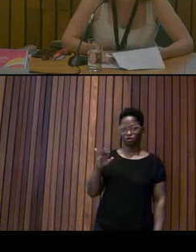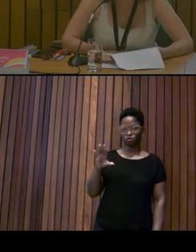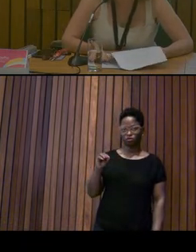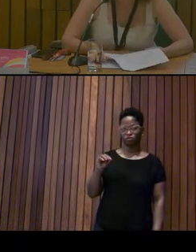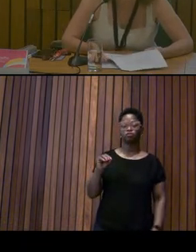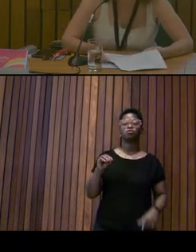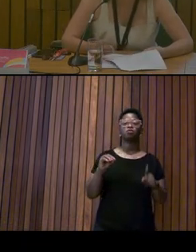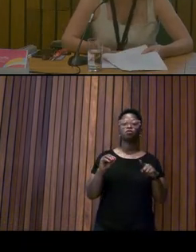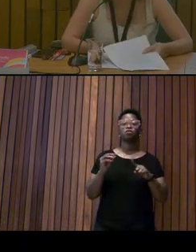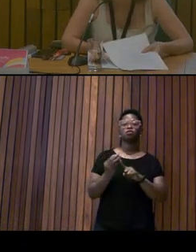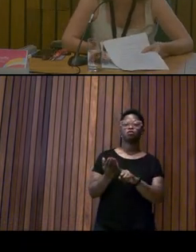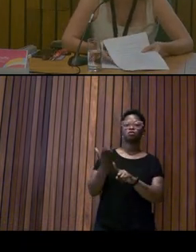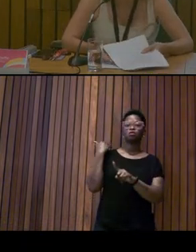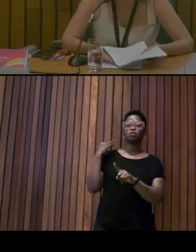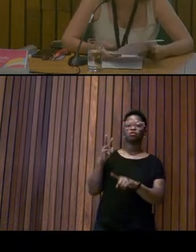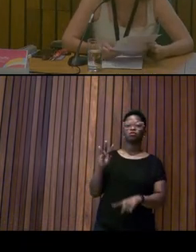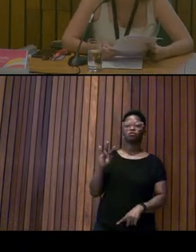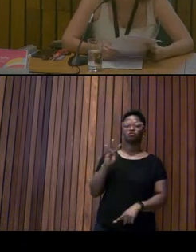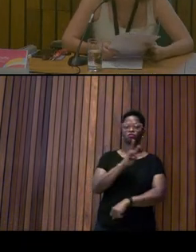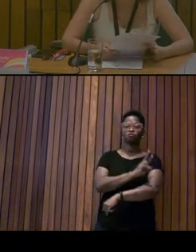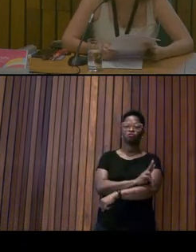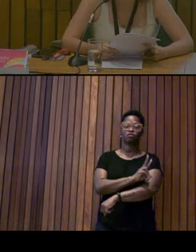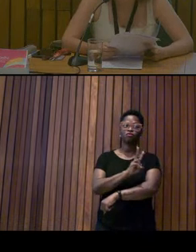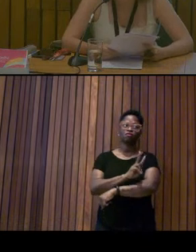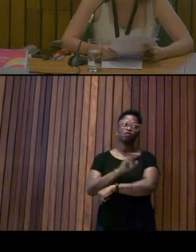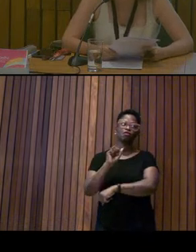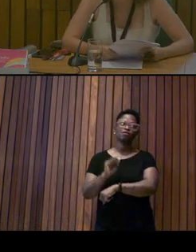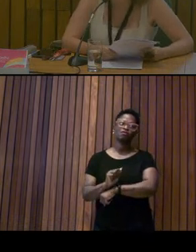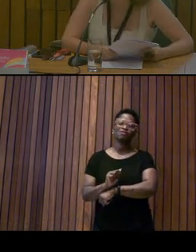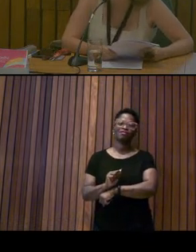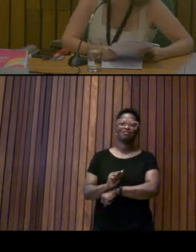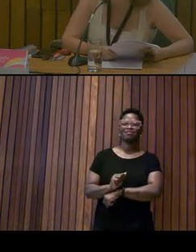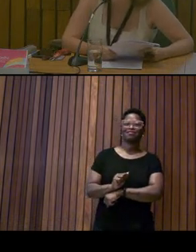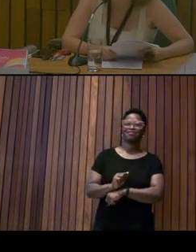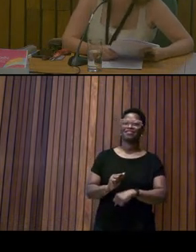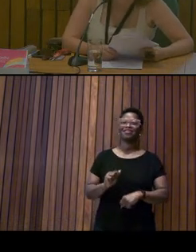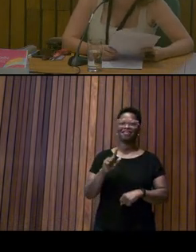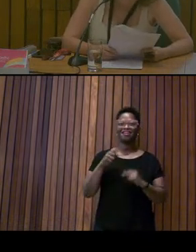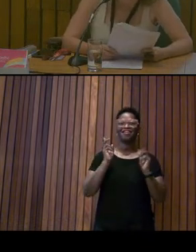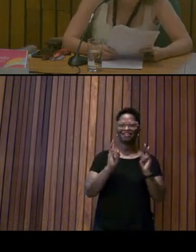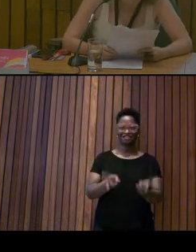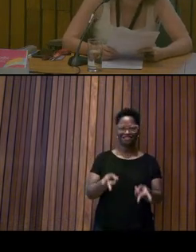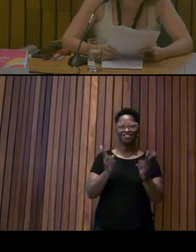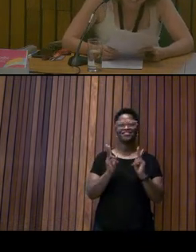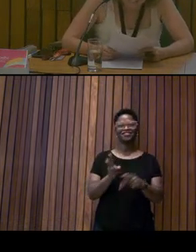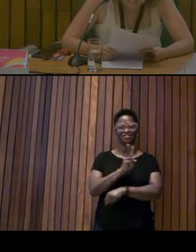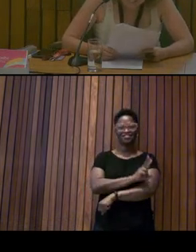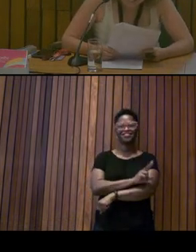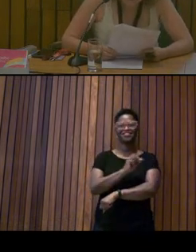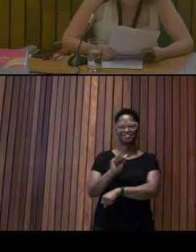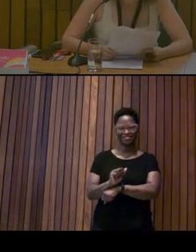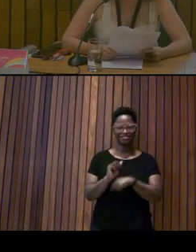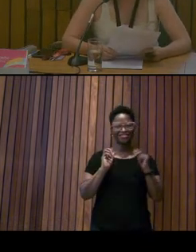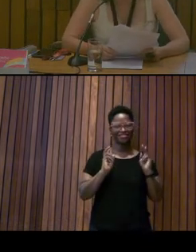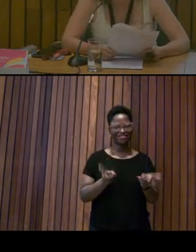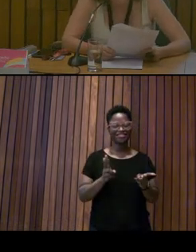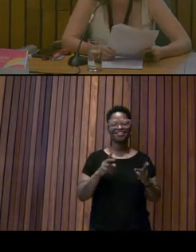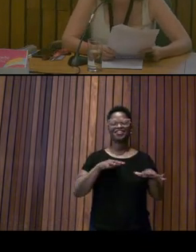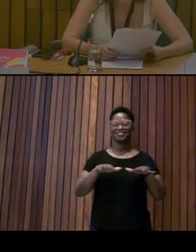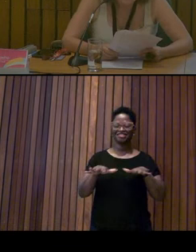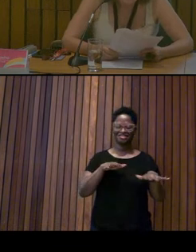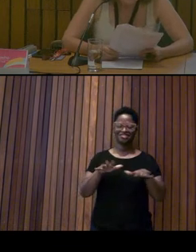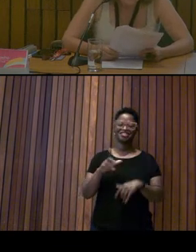na antiga Vila Autódromo, né? Enfim, ainda chama, né? Tá certo, Penha. Em